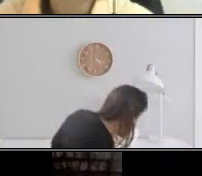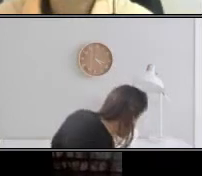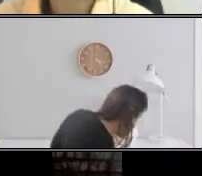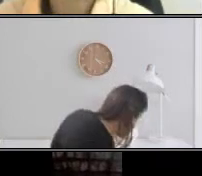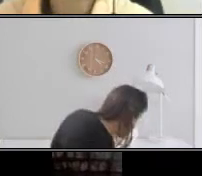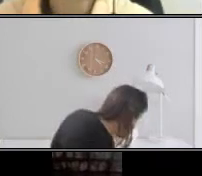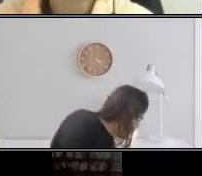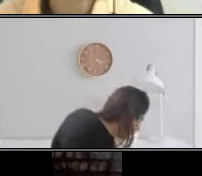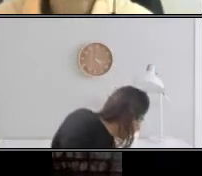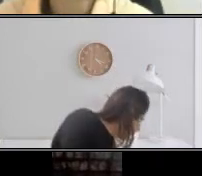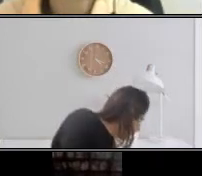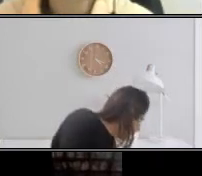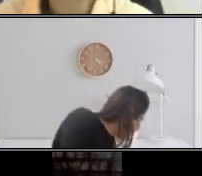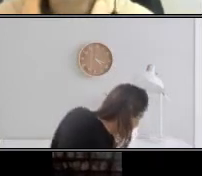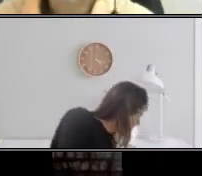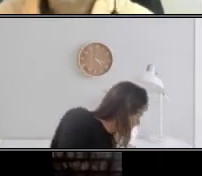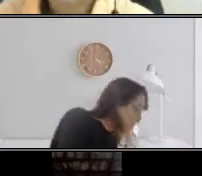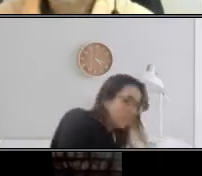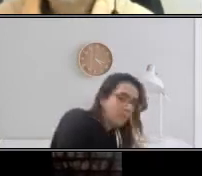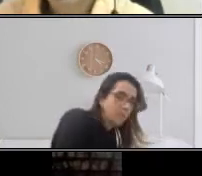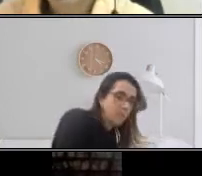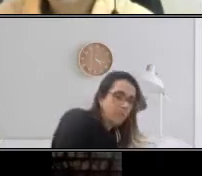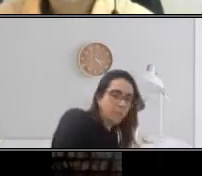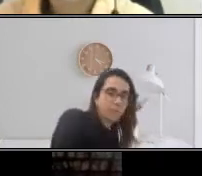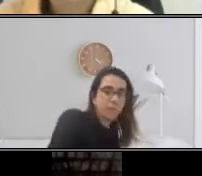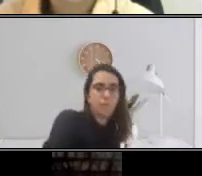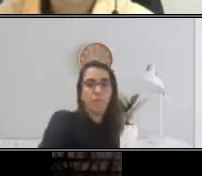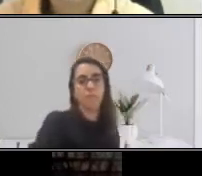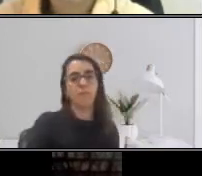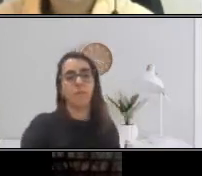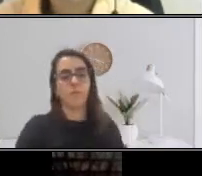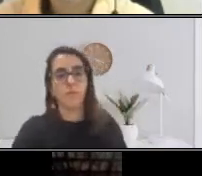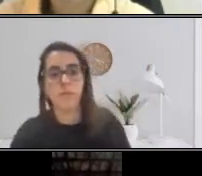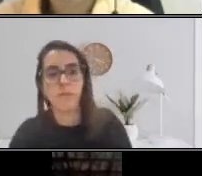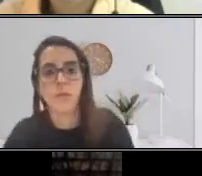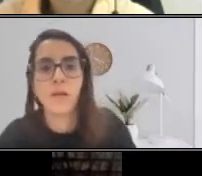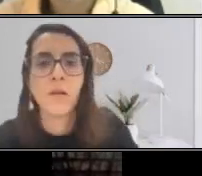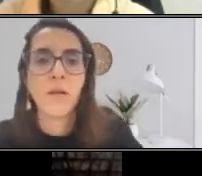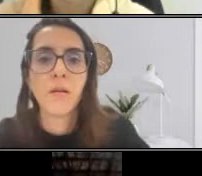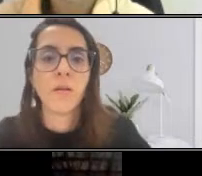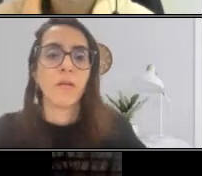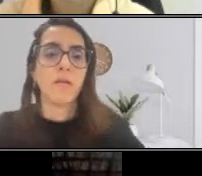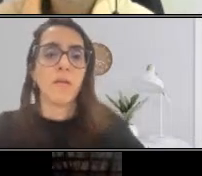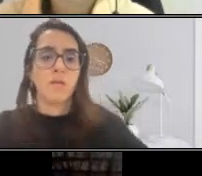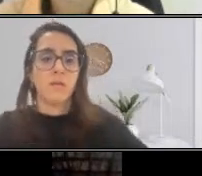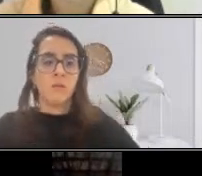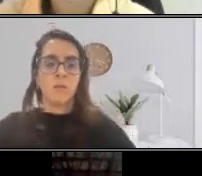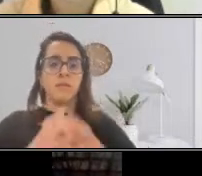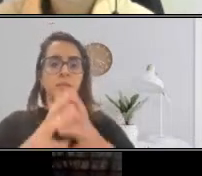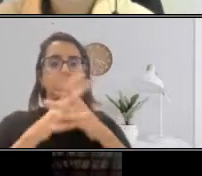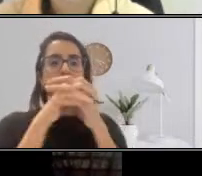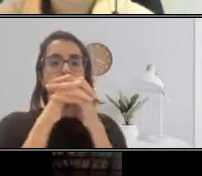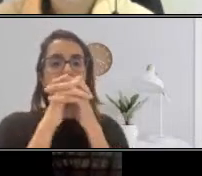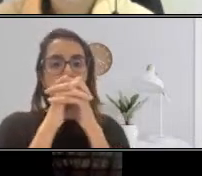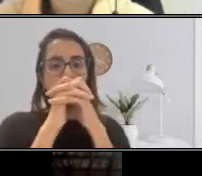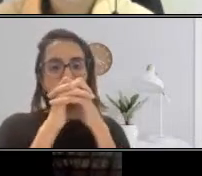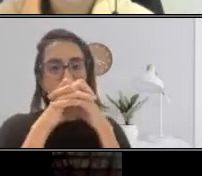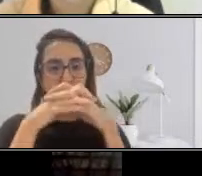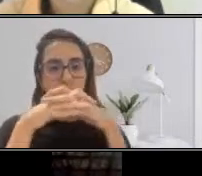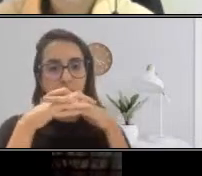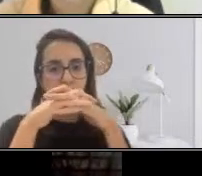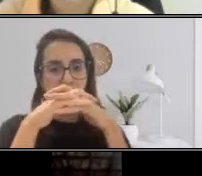O corpo não para. A hiperatividade é mais evidente. A impulsividade também. A